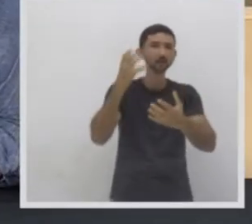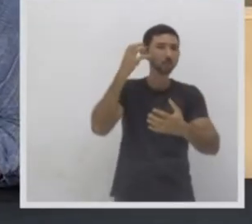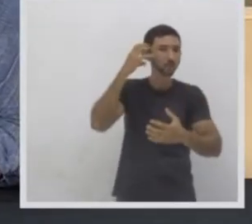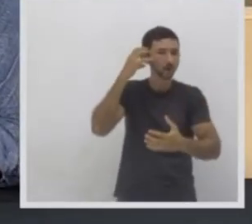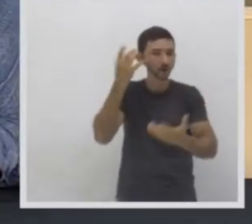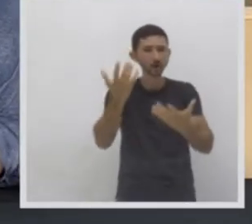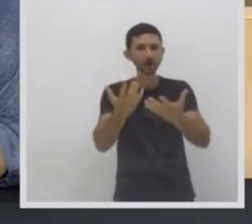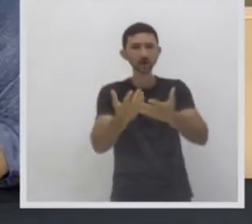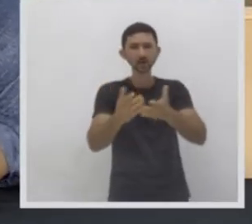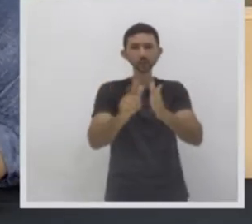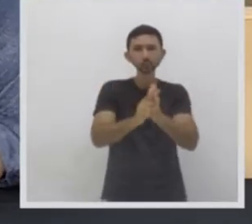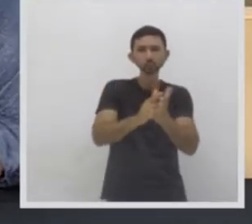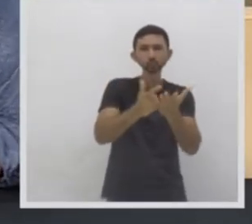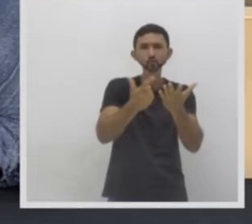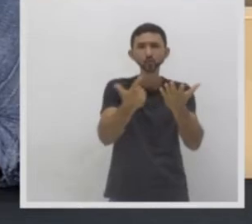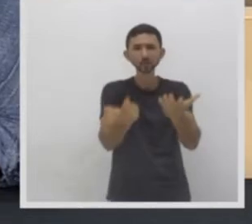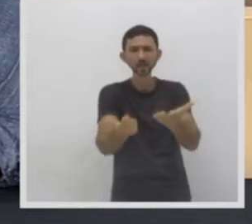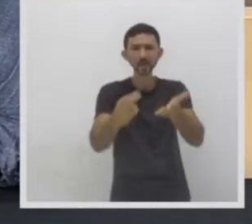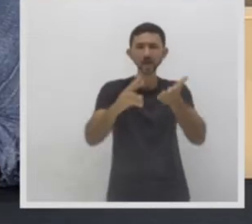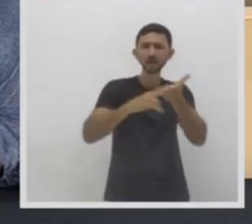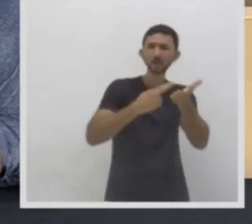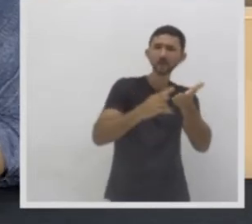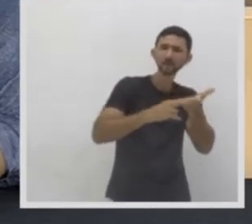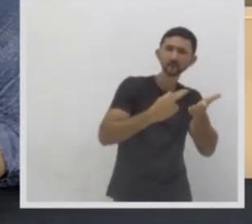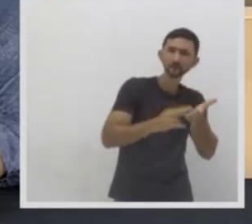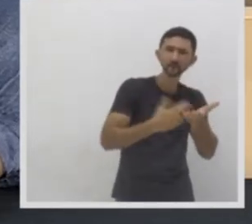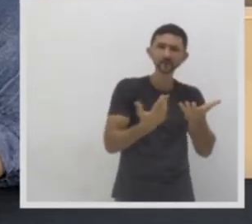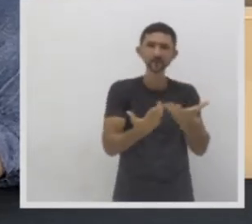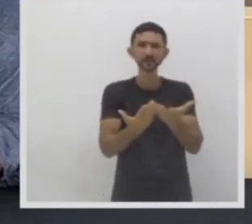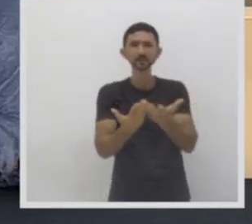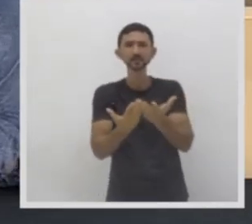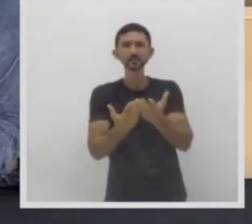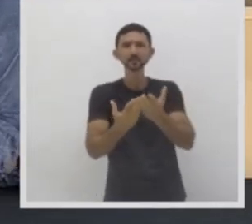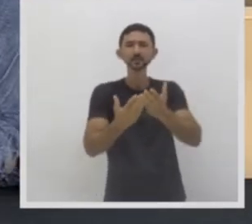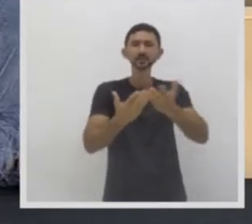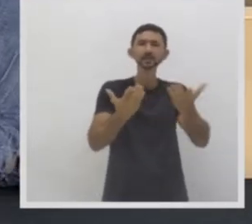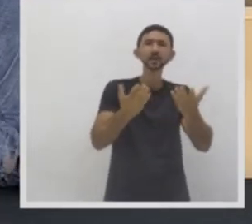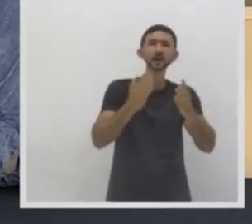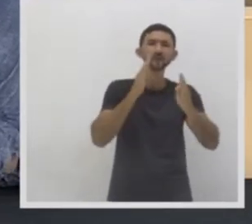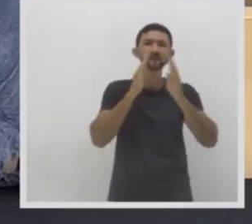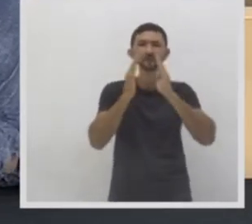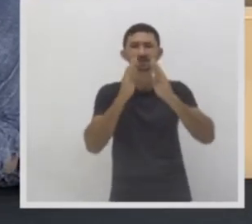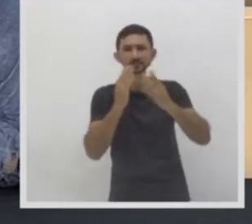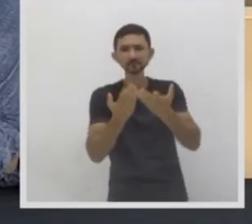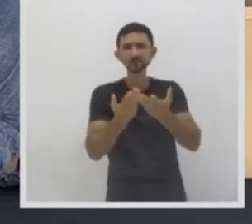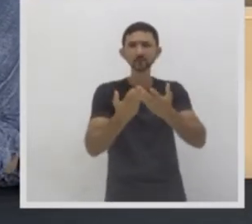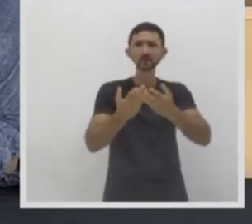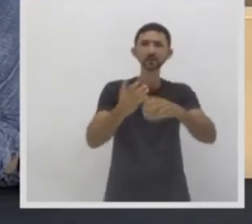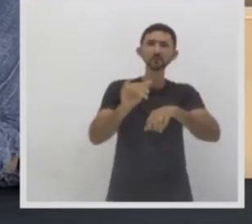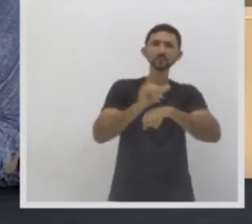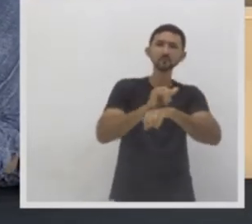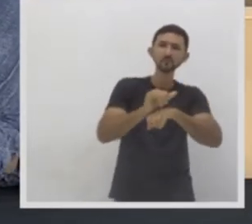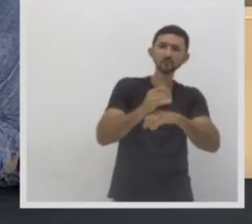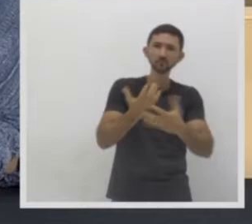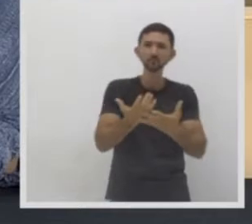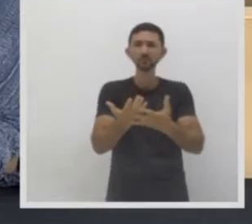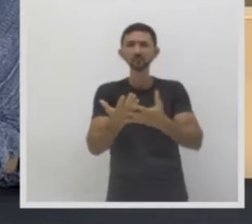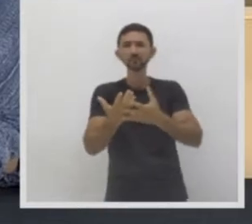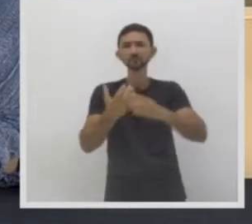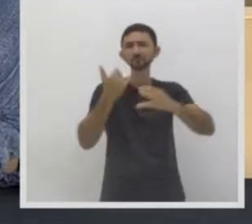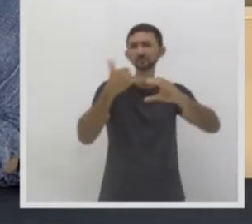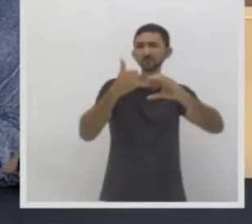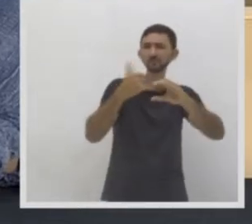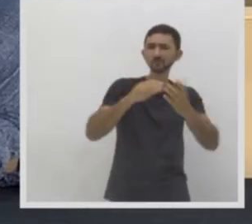na imprensa escrita, que são as revistas, os jornais, numa rede social. Isso também são perguntinhas que nós temos que